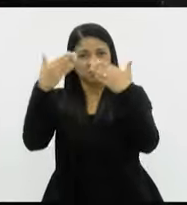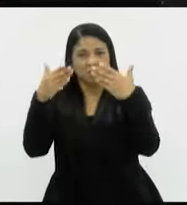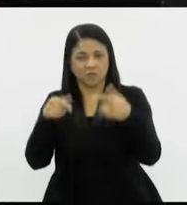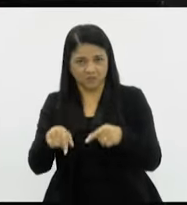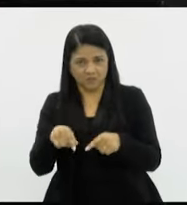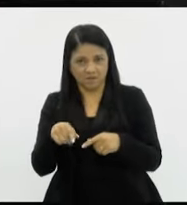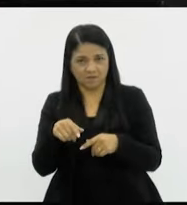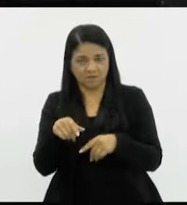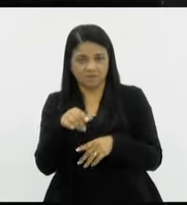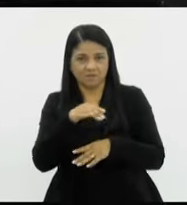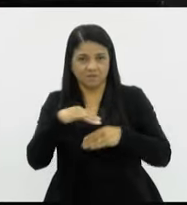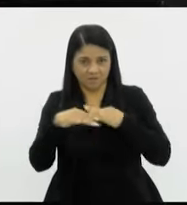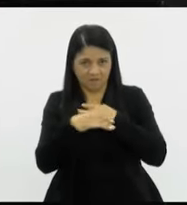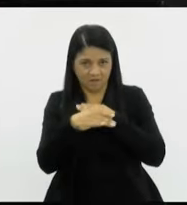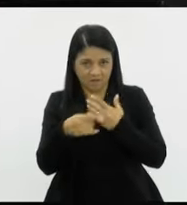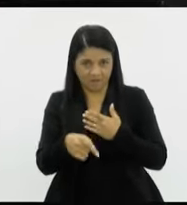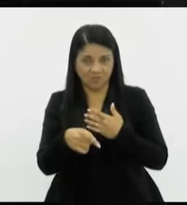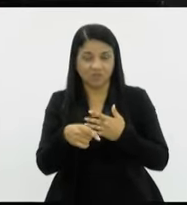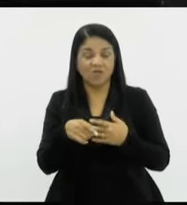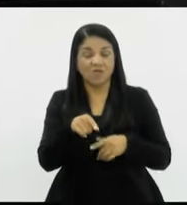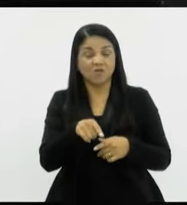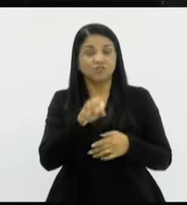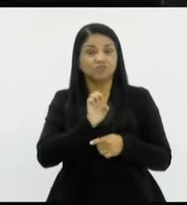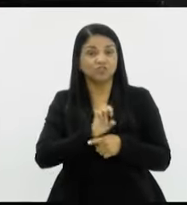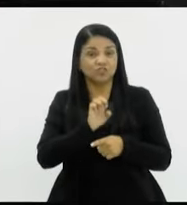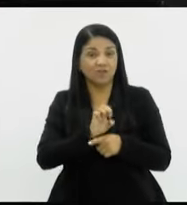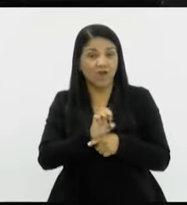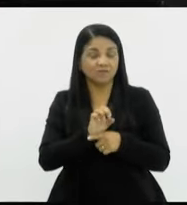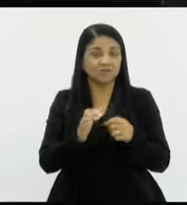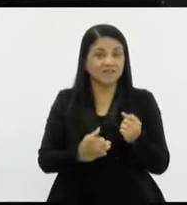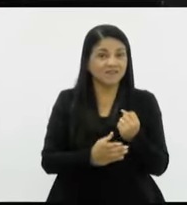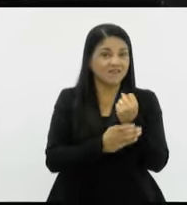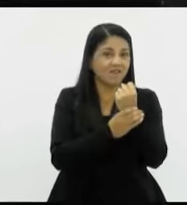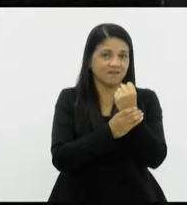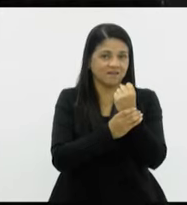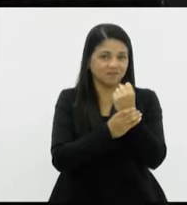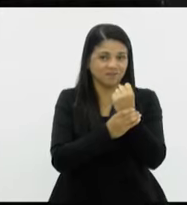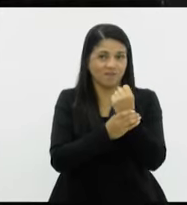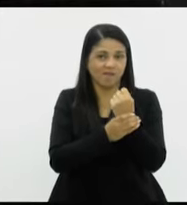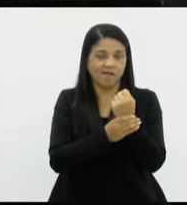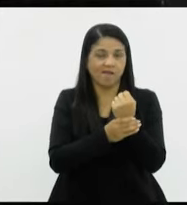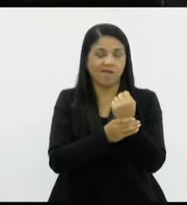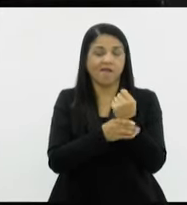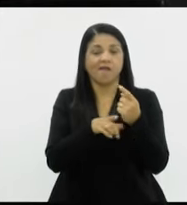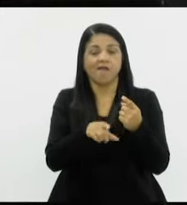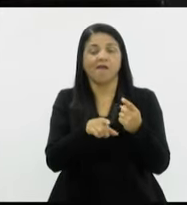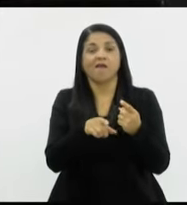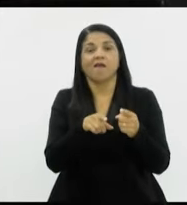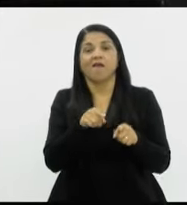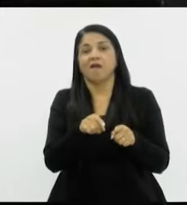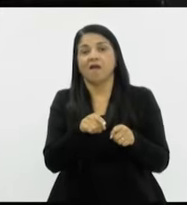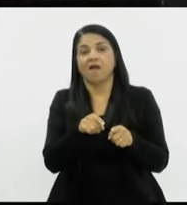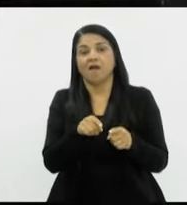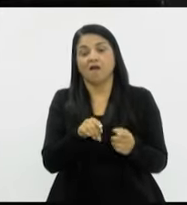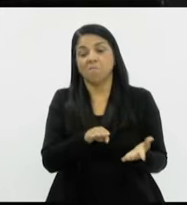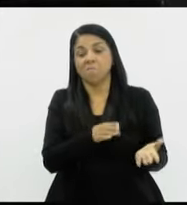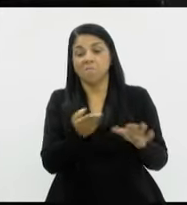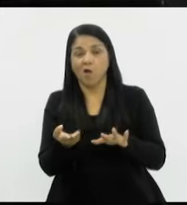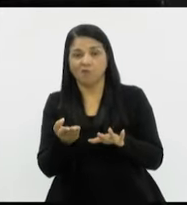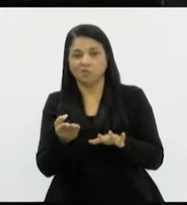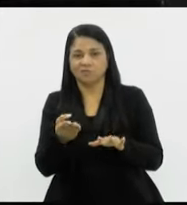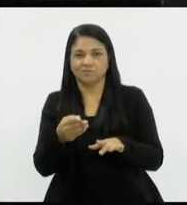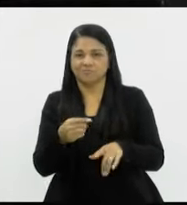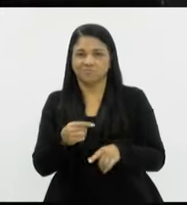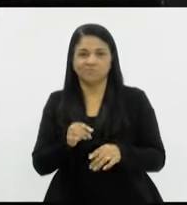que garante a vida. É um estado que prepara a nossa juventude, prepara você, jovem negro, para a morte e não